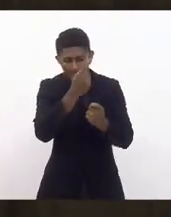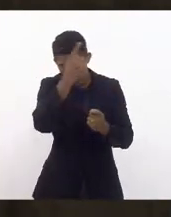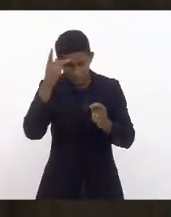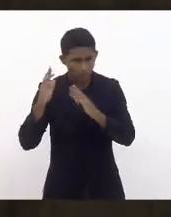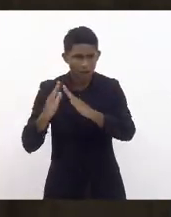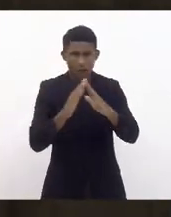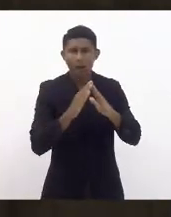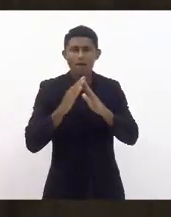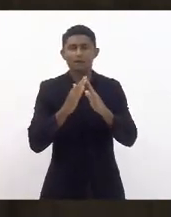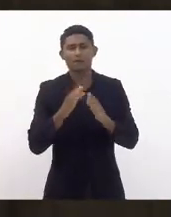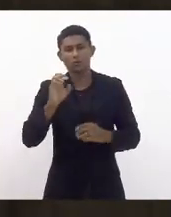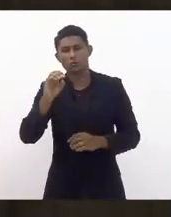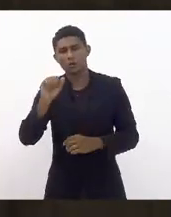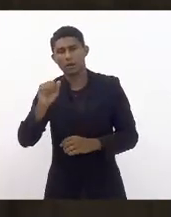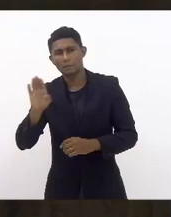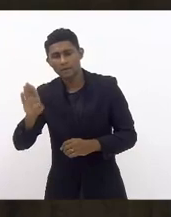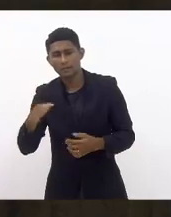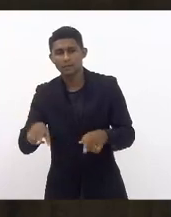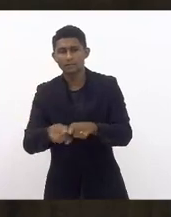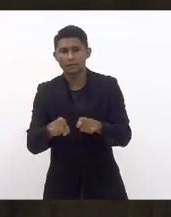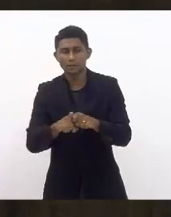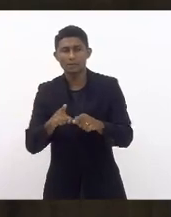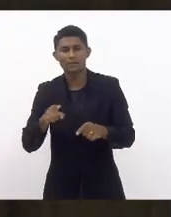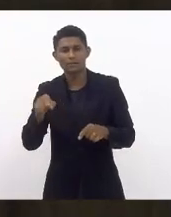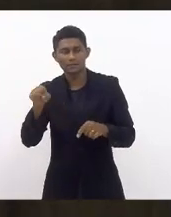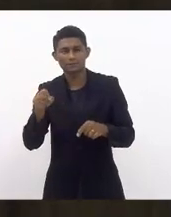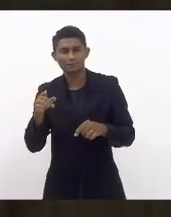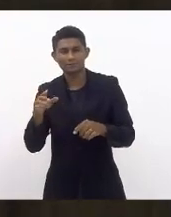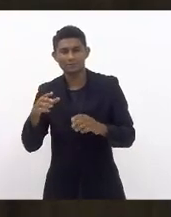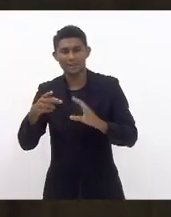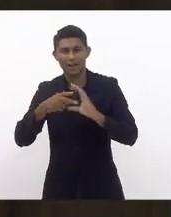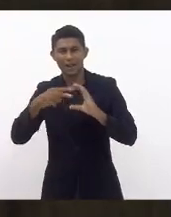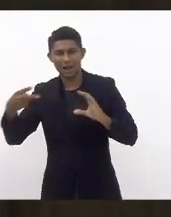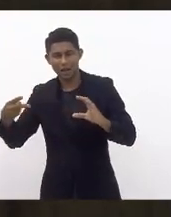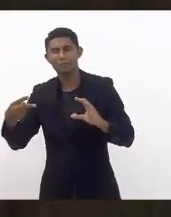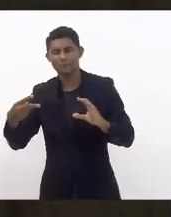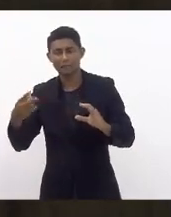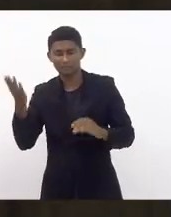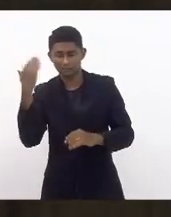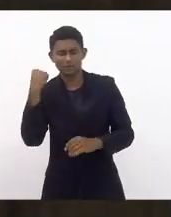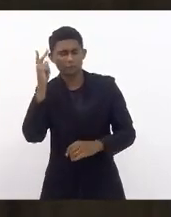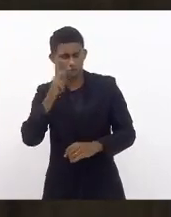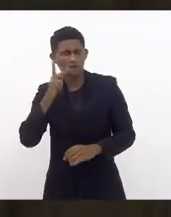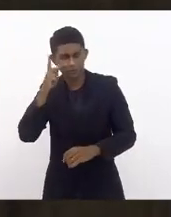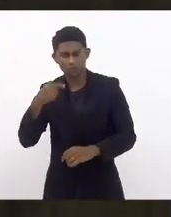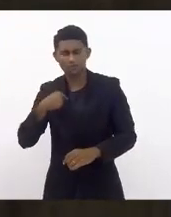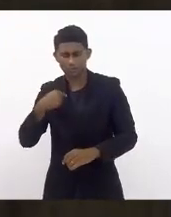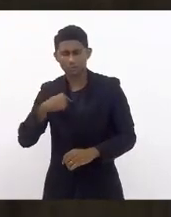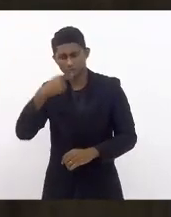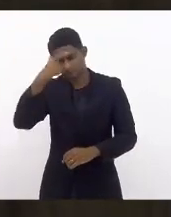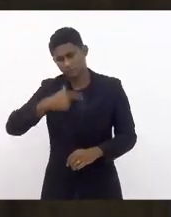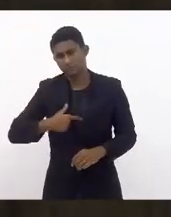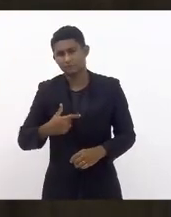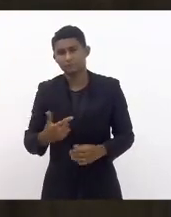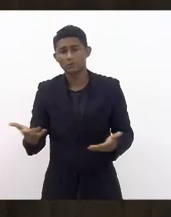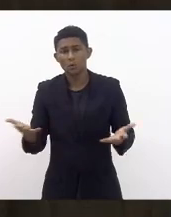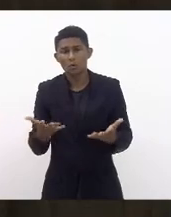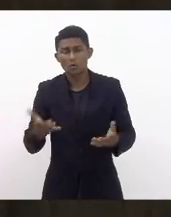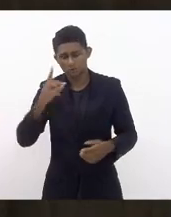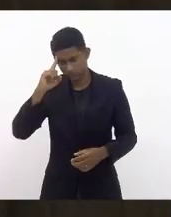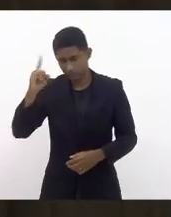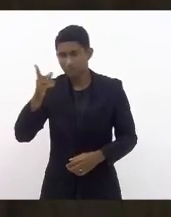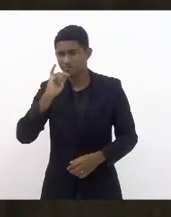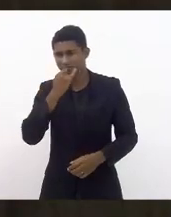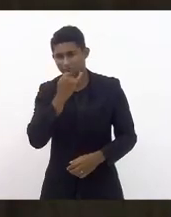com parlamentares e, na época, com a Câmara Municipal. E eu era vereadora da cidade de Janeiro. Hoje é um dia muito triste.